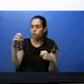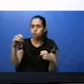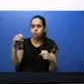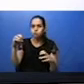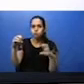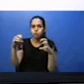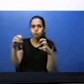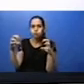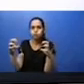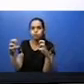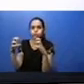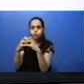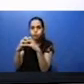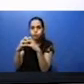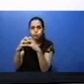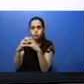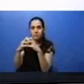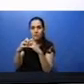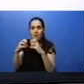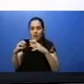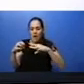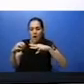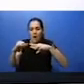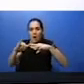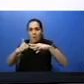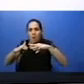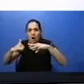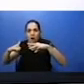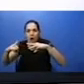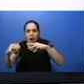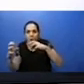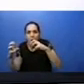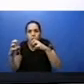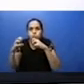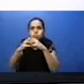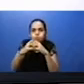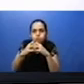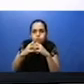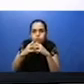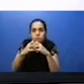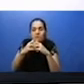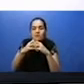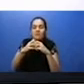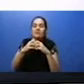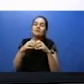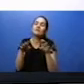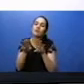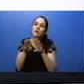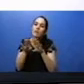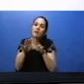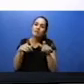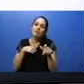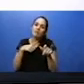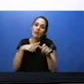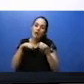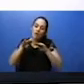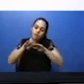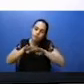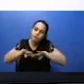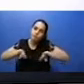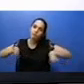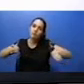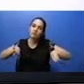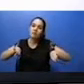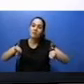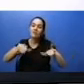se choquem com uma orientação favorável, haja o rompimento dessas ligações entre os átomos e eles